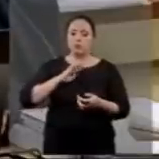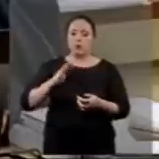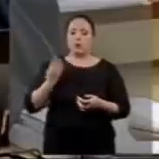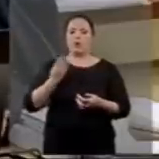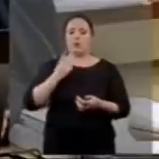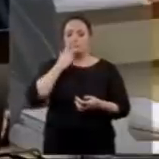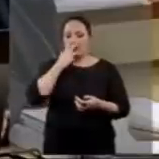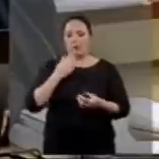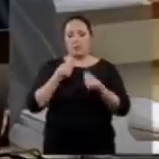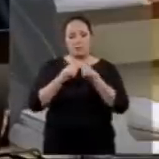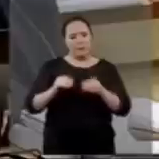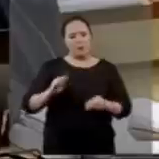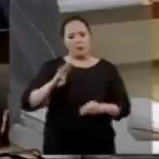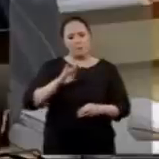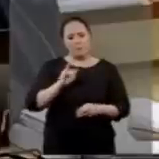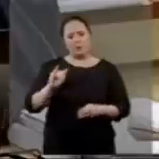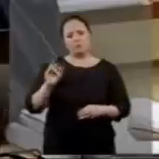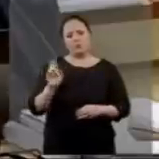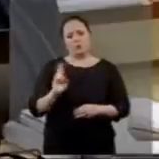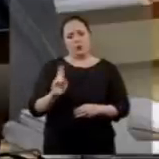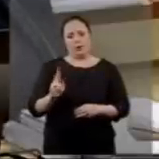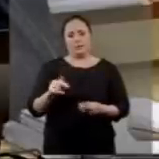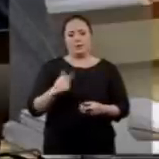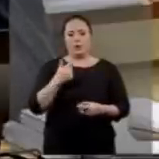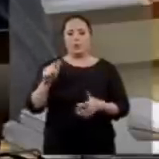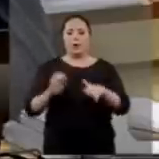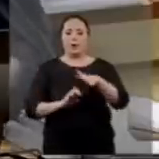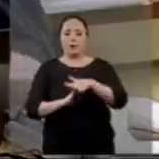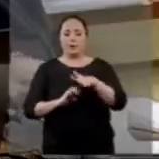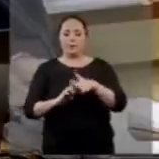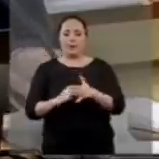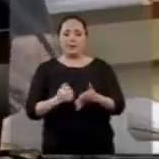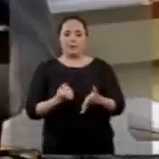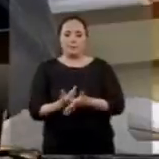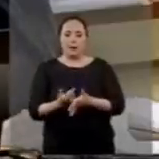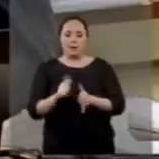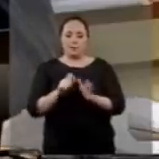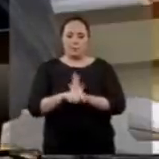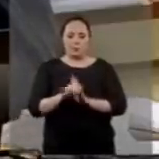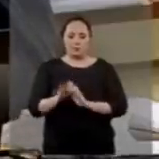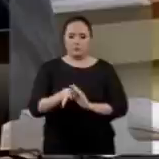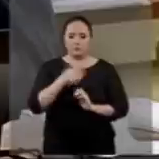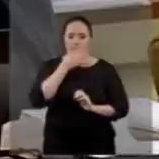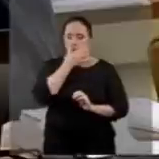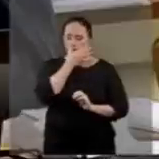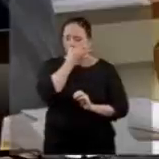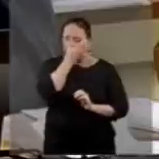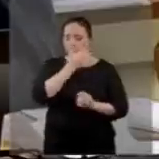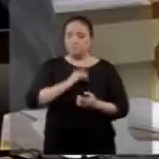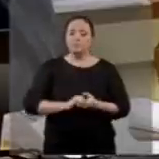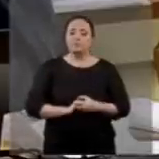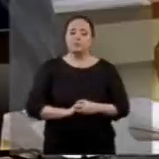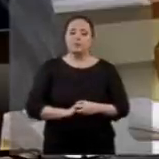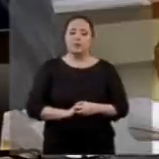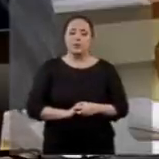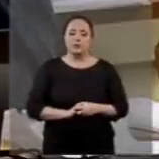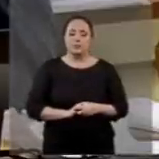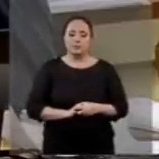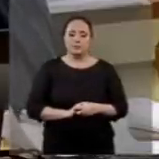de reais, enquanto que as outras empresas pagam corretamente os seus tributos. Por outro